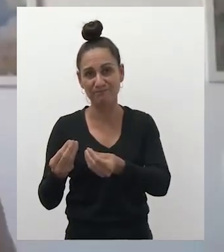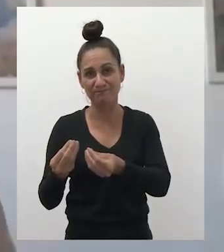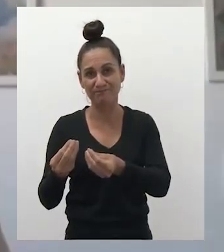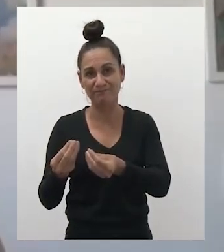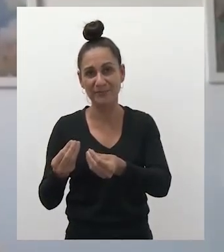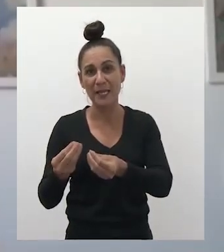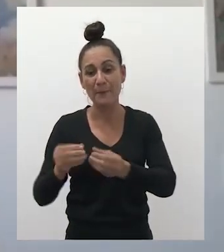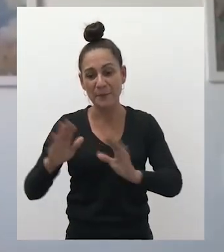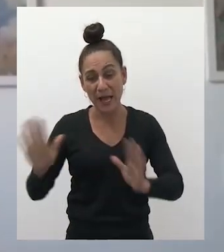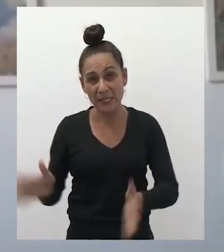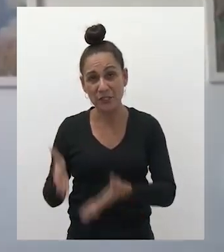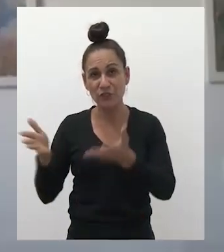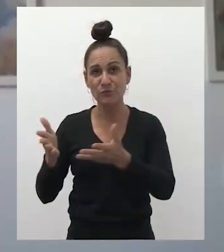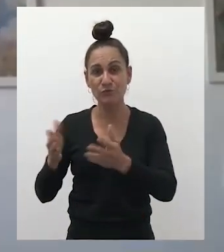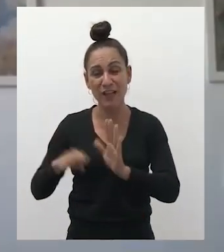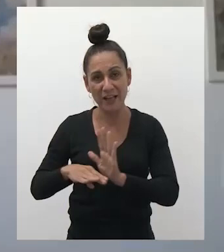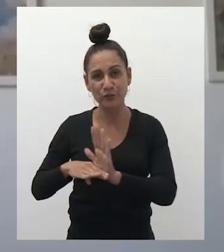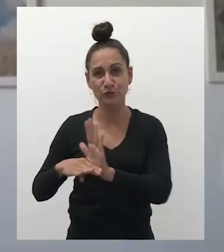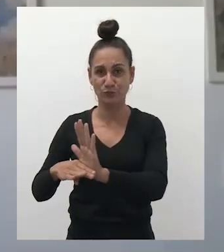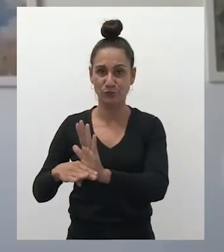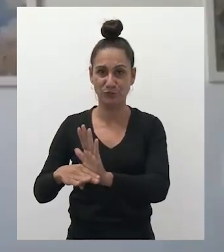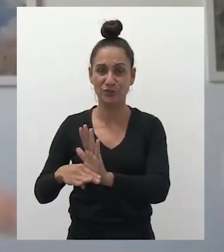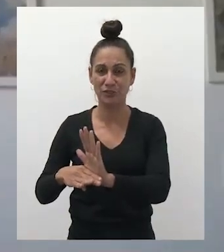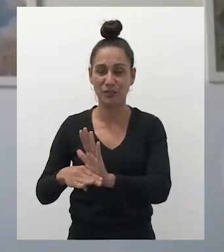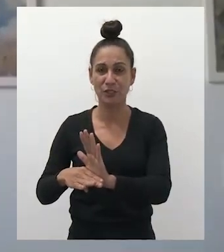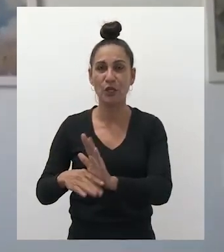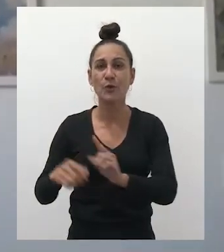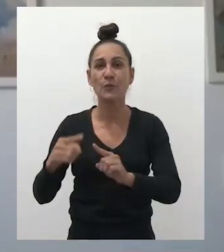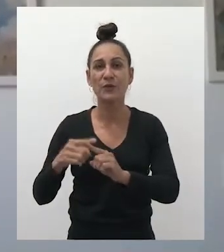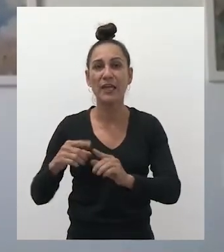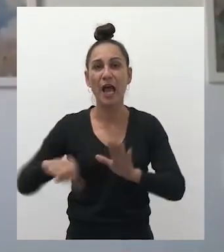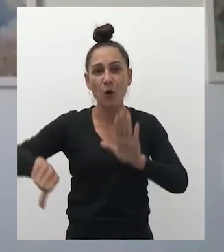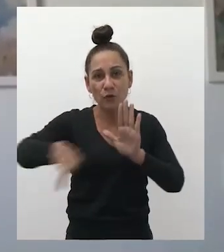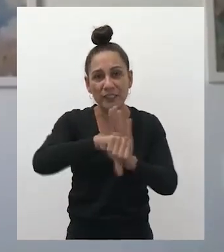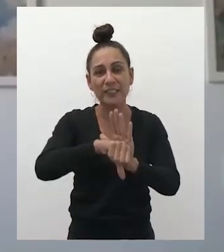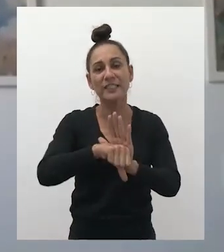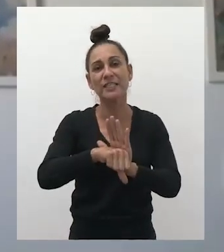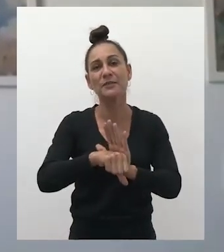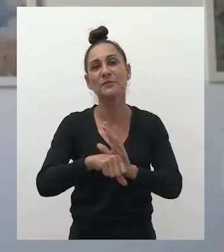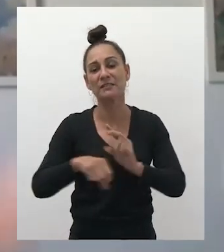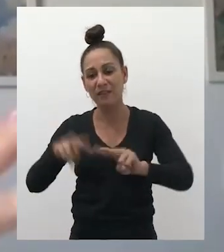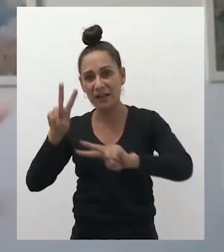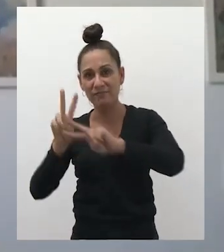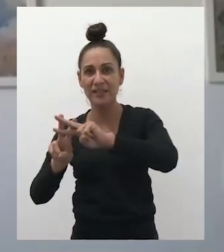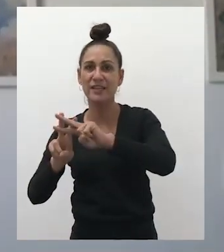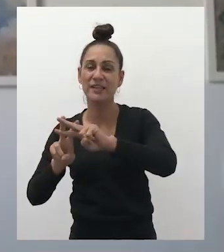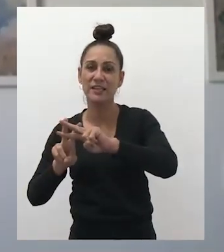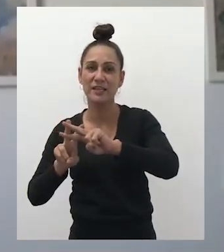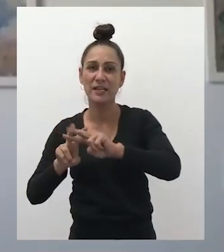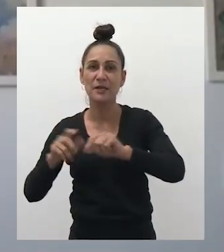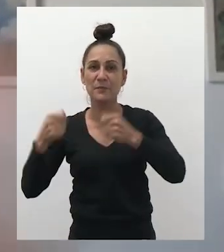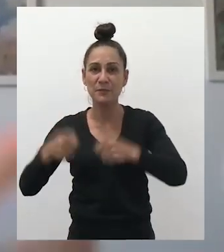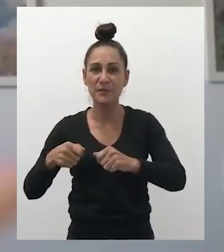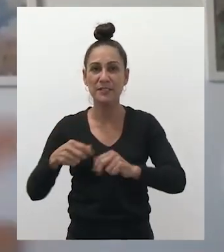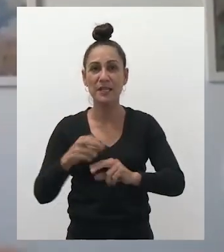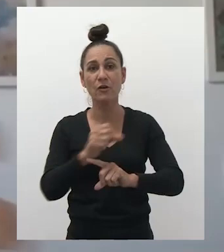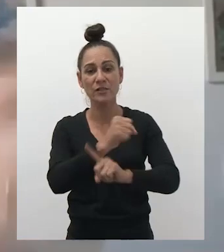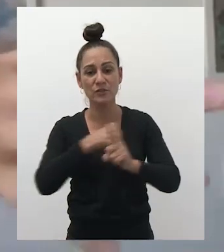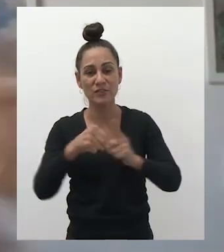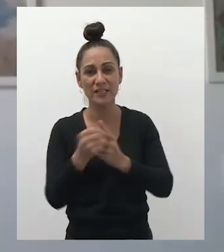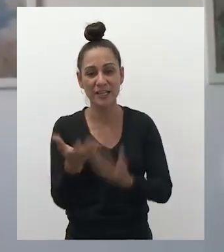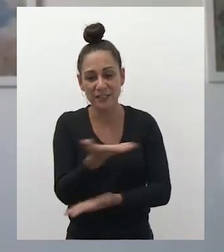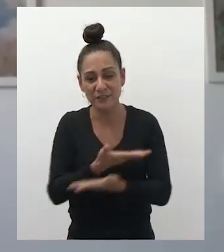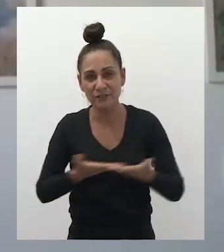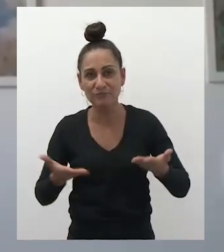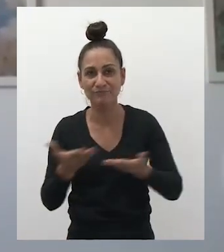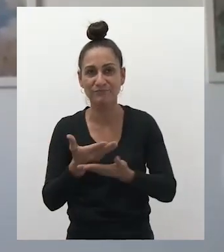tenha aí essa retribuição, aliás, para o mal do crime, o mal da pena, mas também se ressocialize, mas também saia